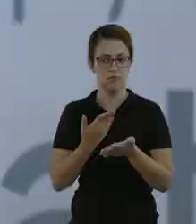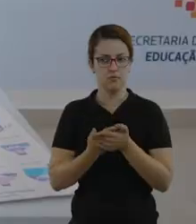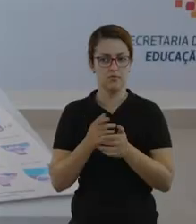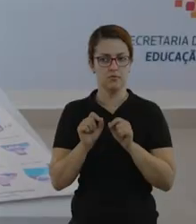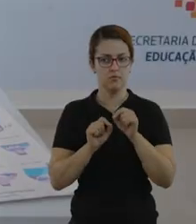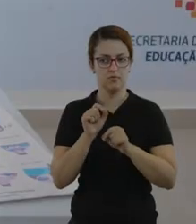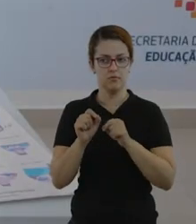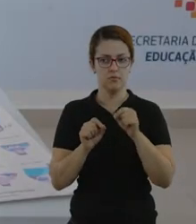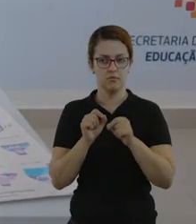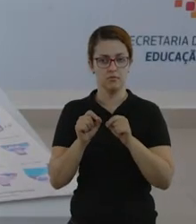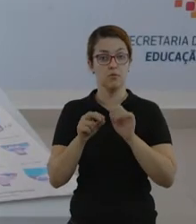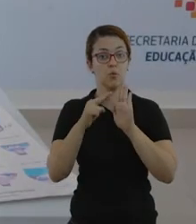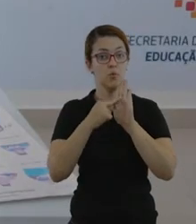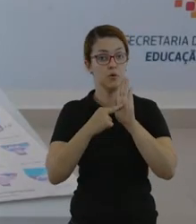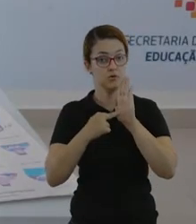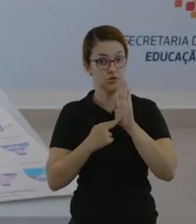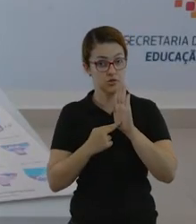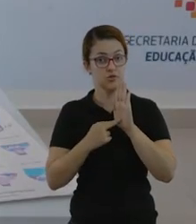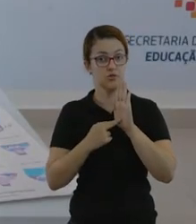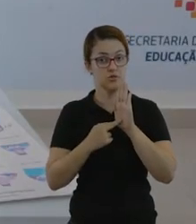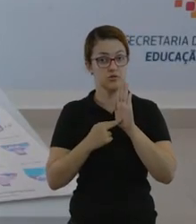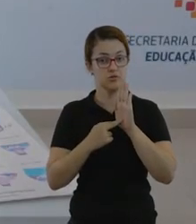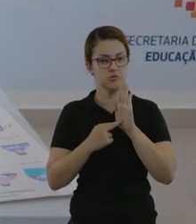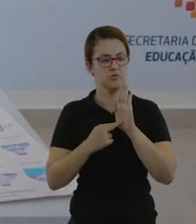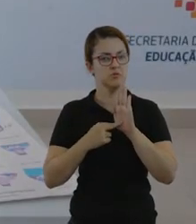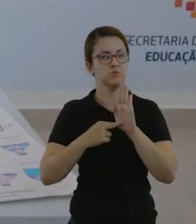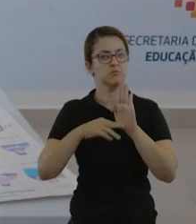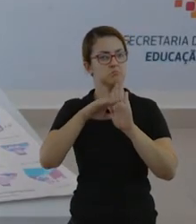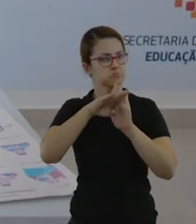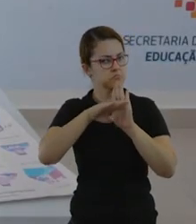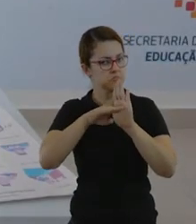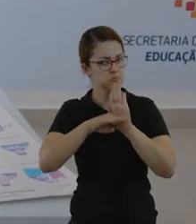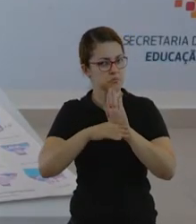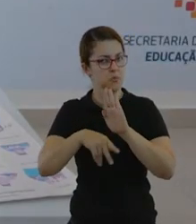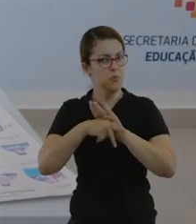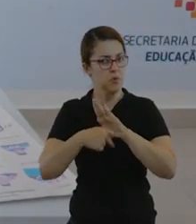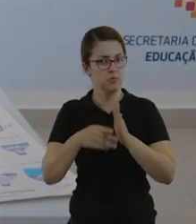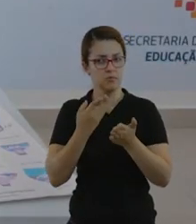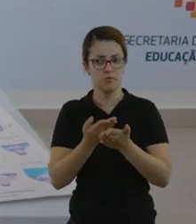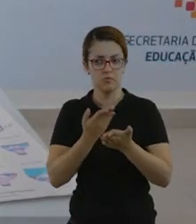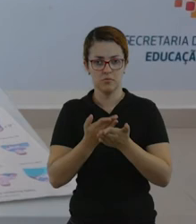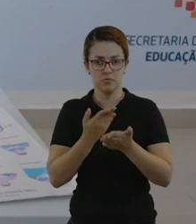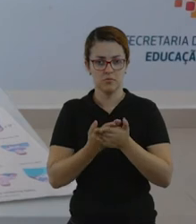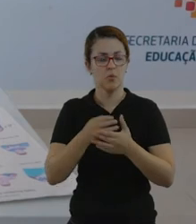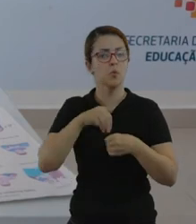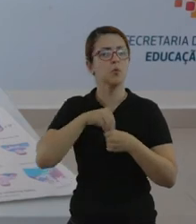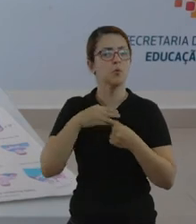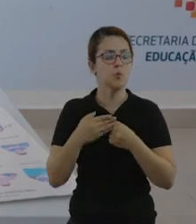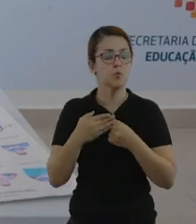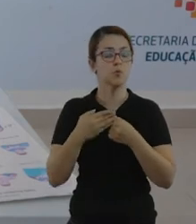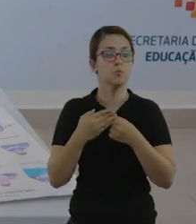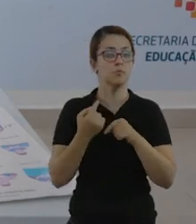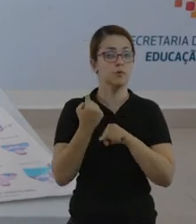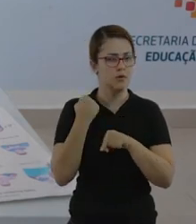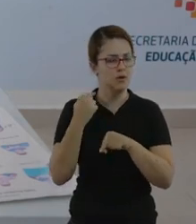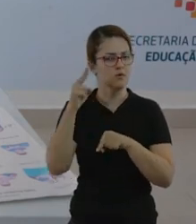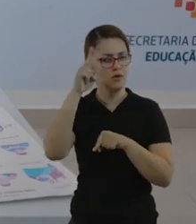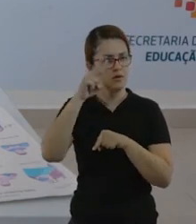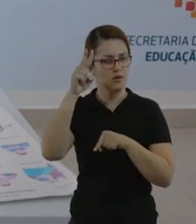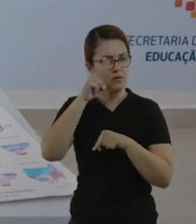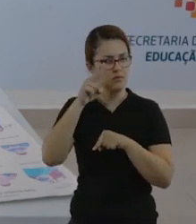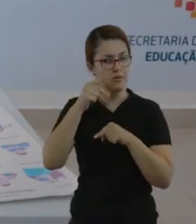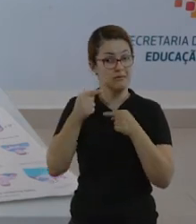anos. Nós vamos dar continuidade na atividade da aula passada, que é sobre routine,